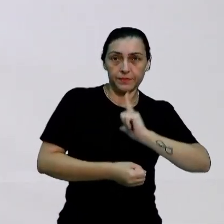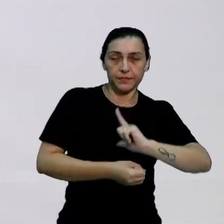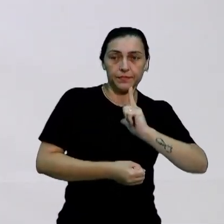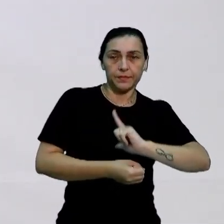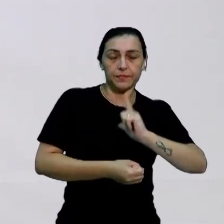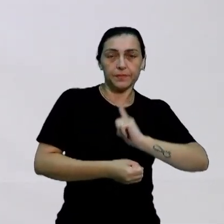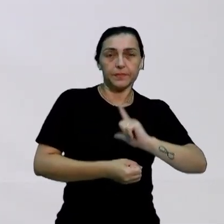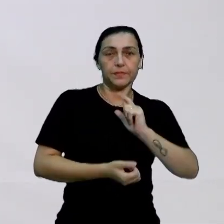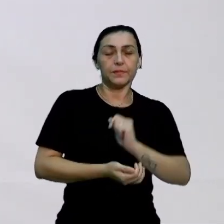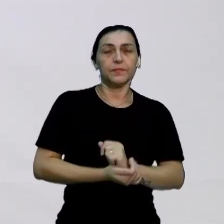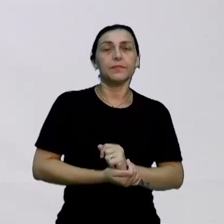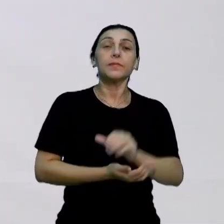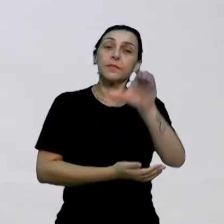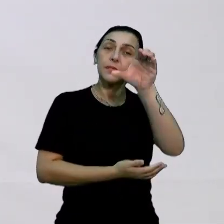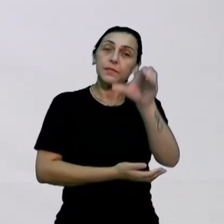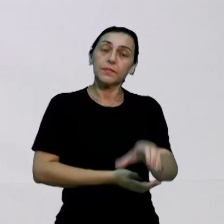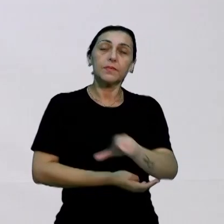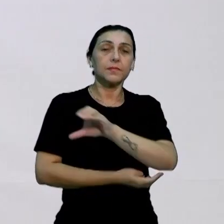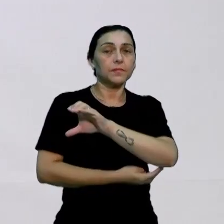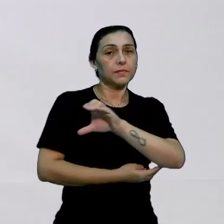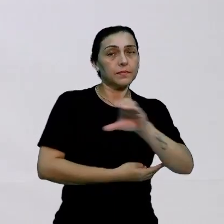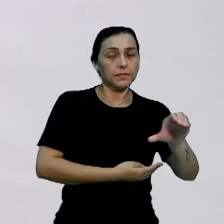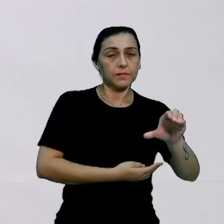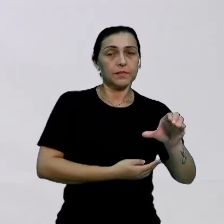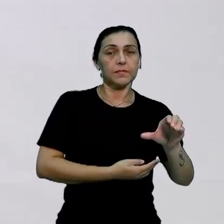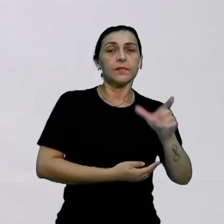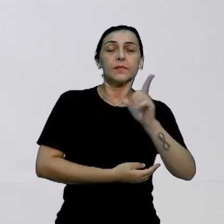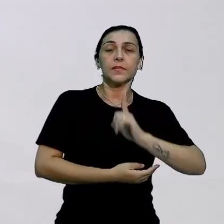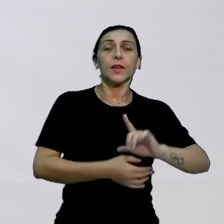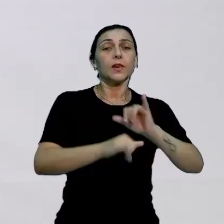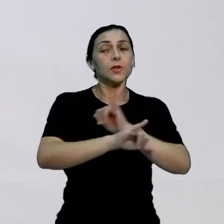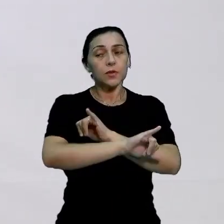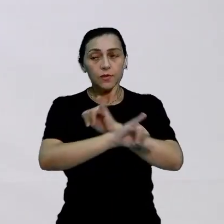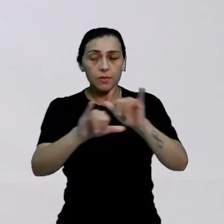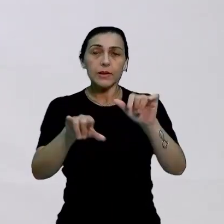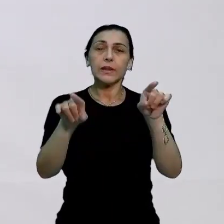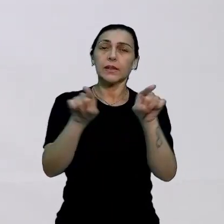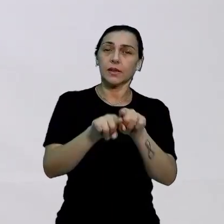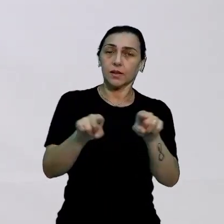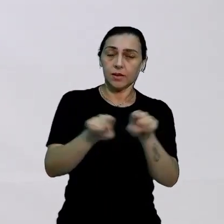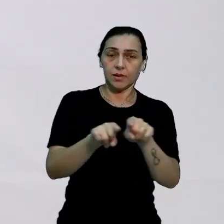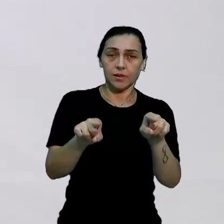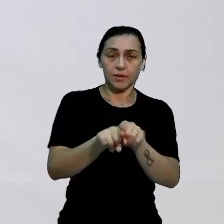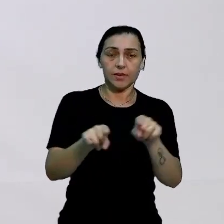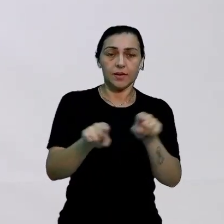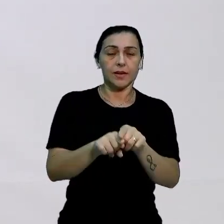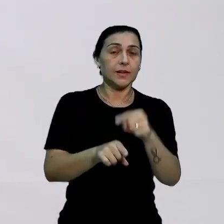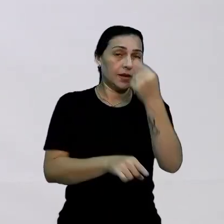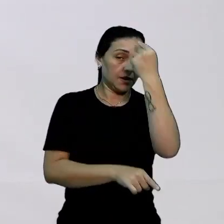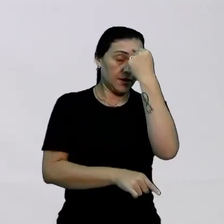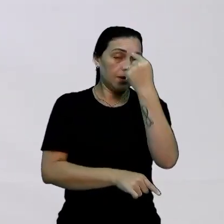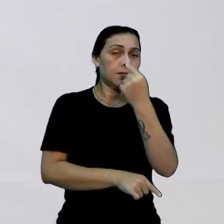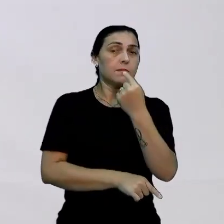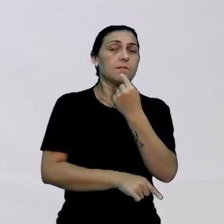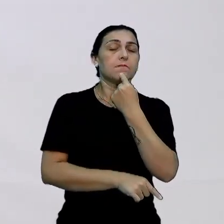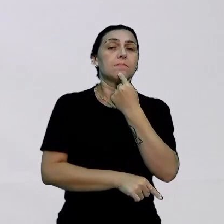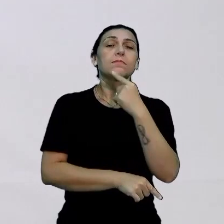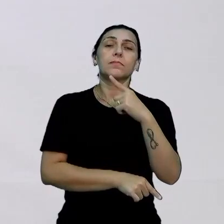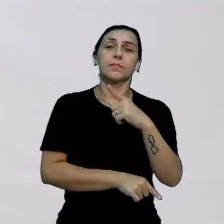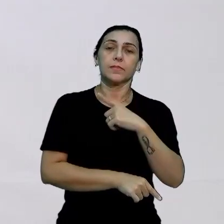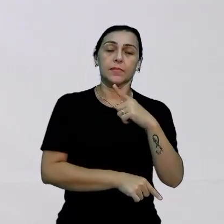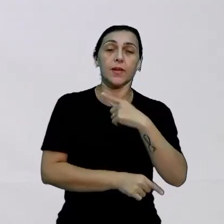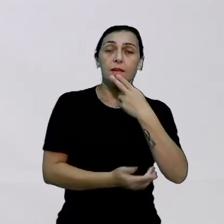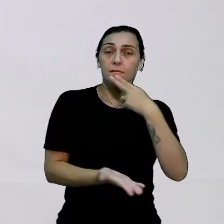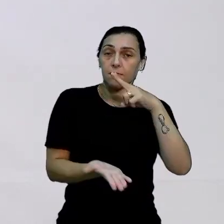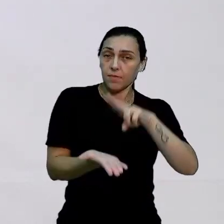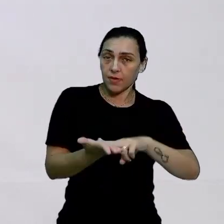de catequese, retomar a literatura de informação, porque essa imagem aí, ela vem também da carta